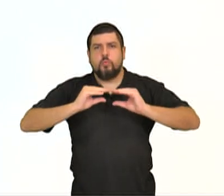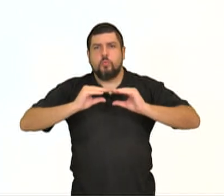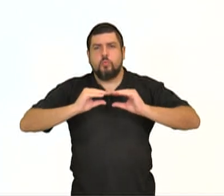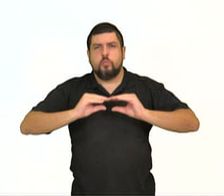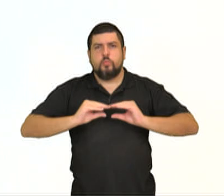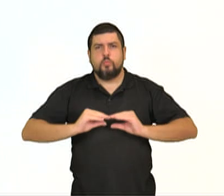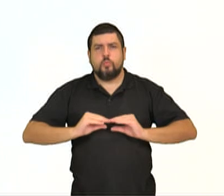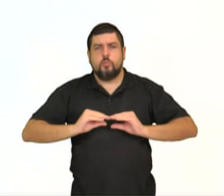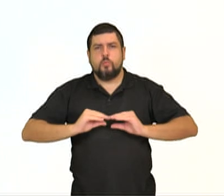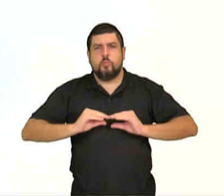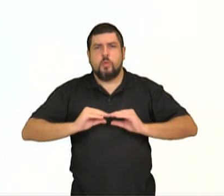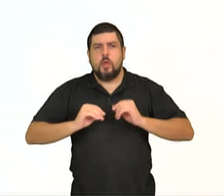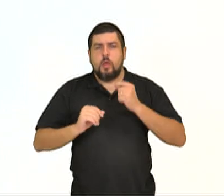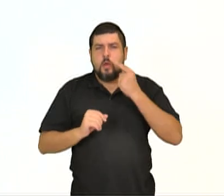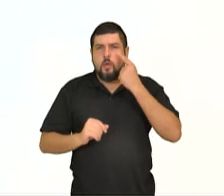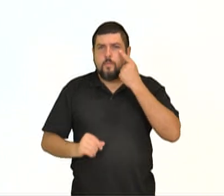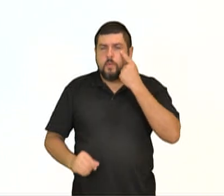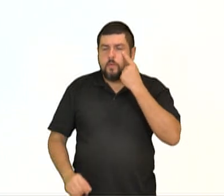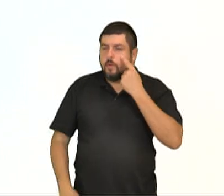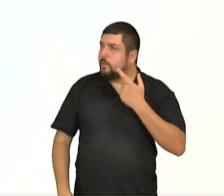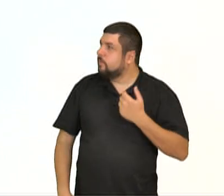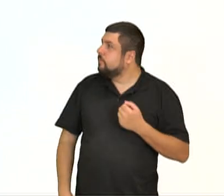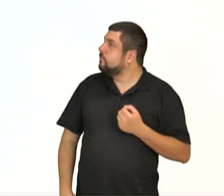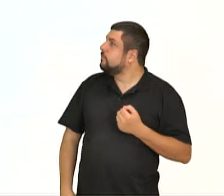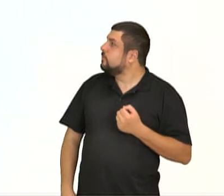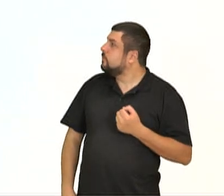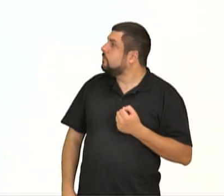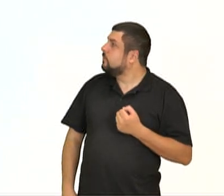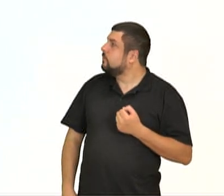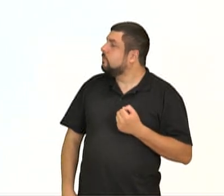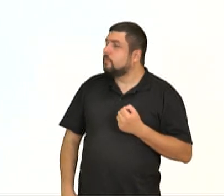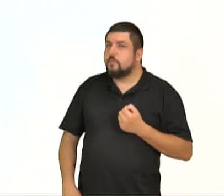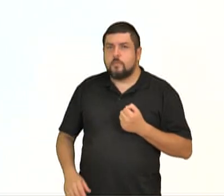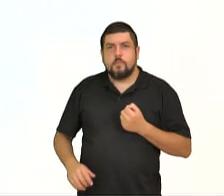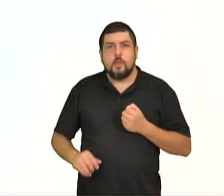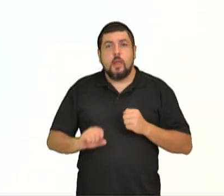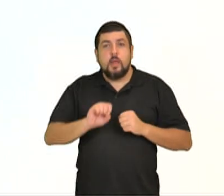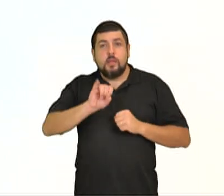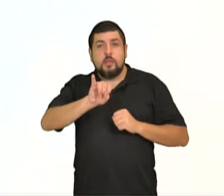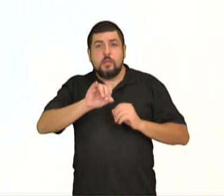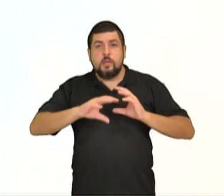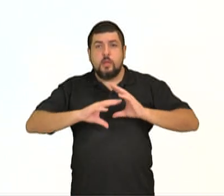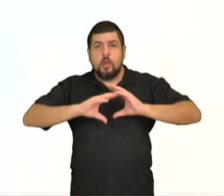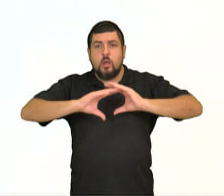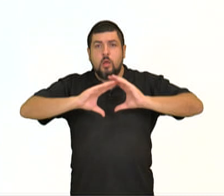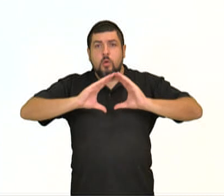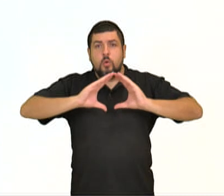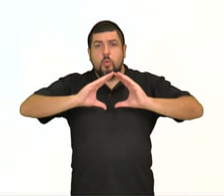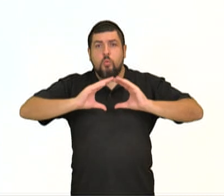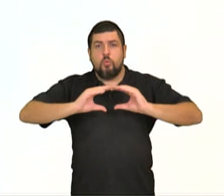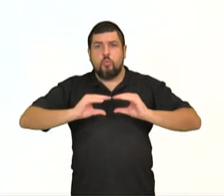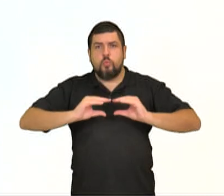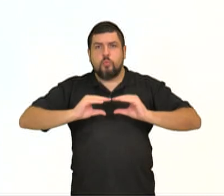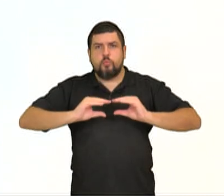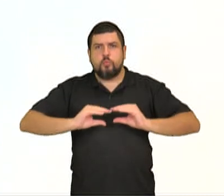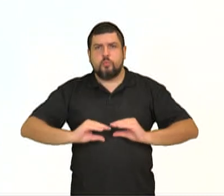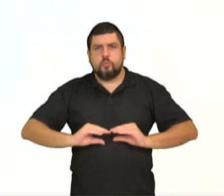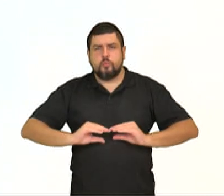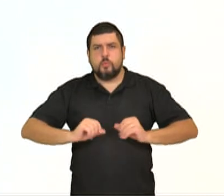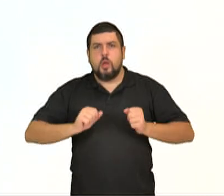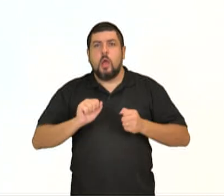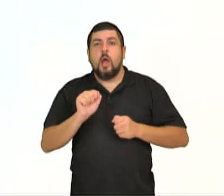que legal, quando ele abaixa, isso vai permitir que os pulmões se dilatem e o ar entre, levando assim